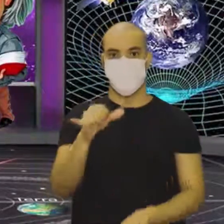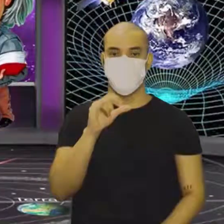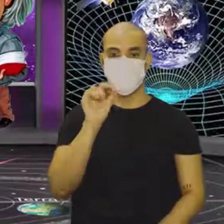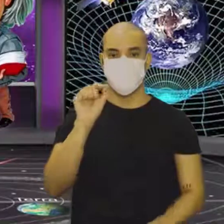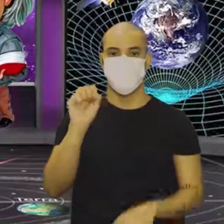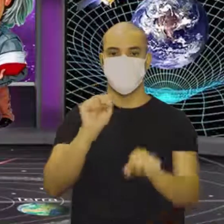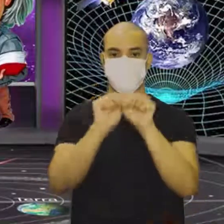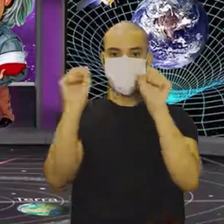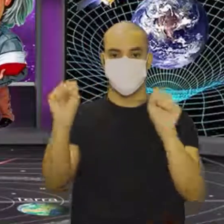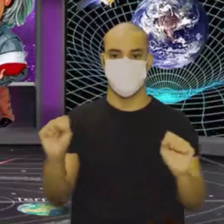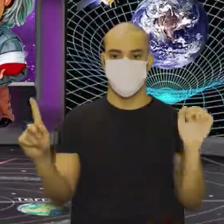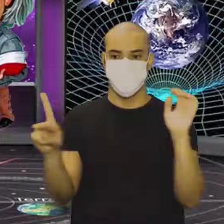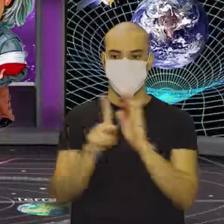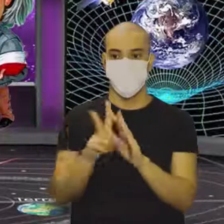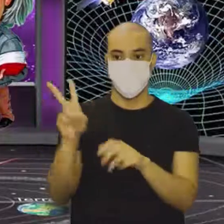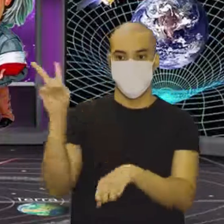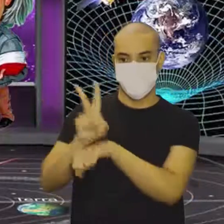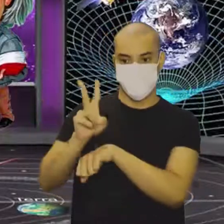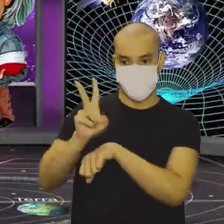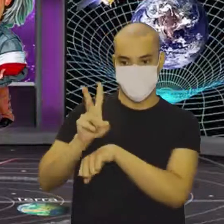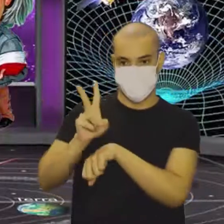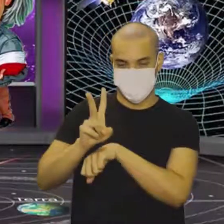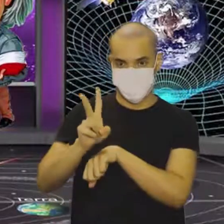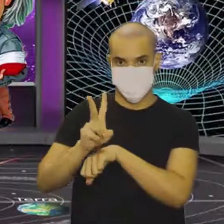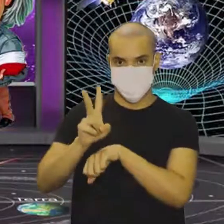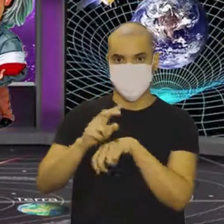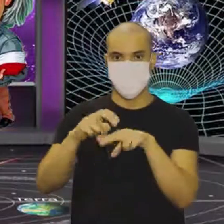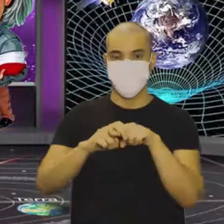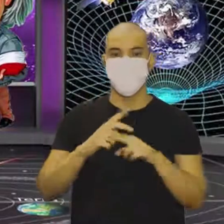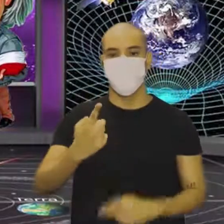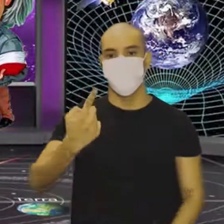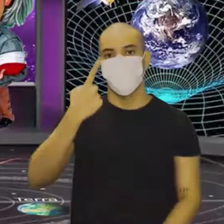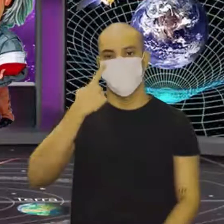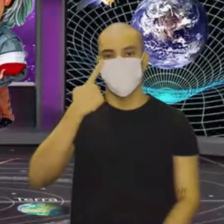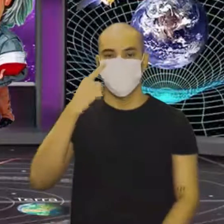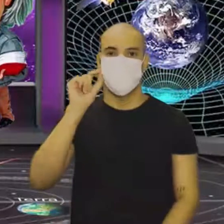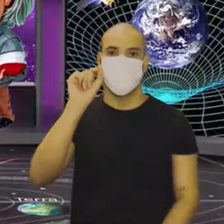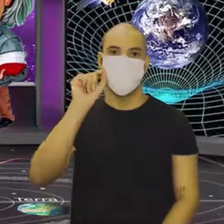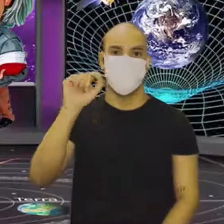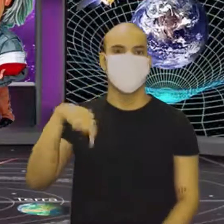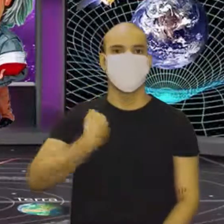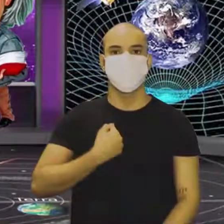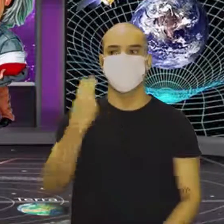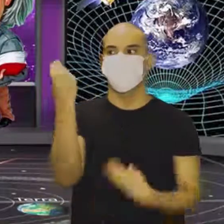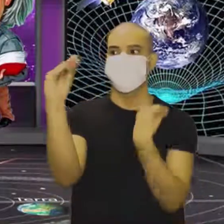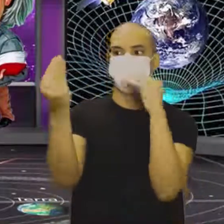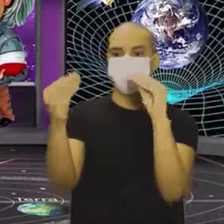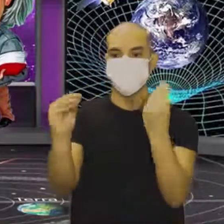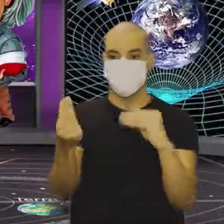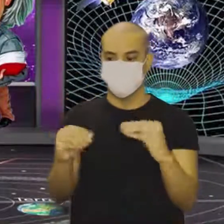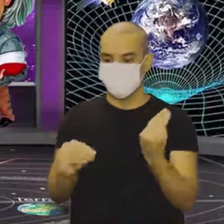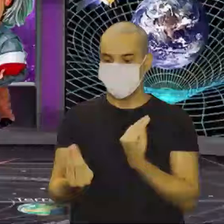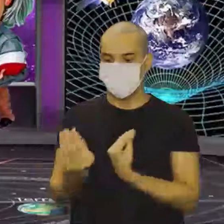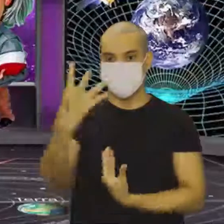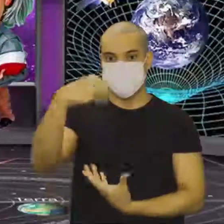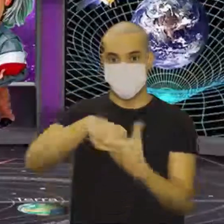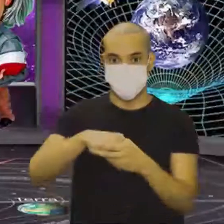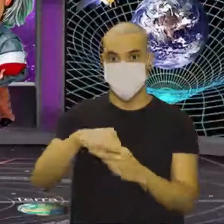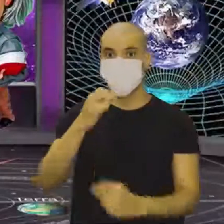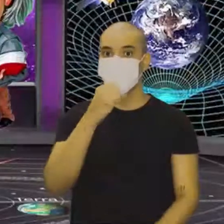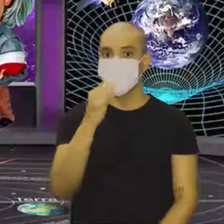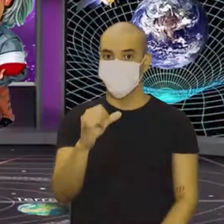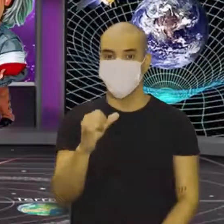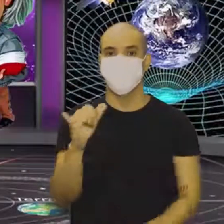nossos sistemas de proteção, ok? Então, nós vamos ver o que a gente pode colocar nos circuitos